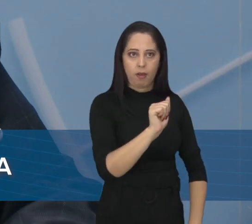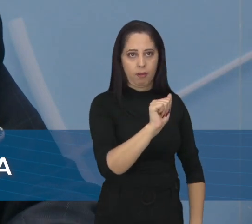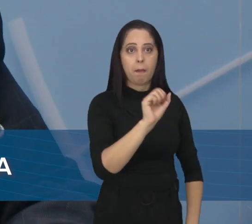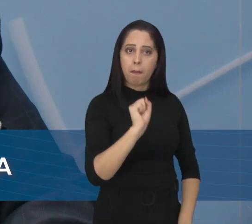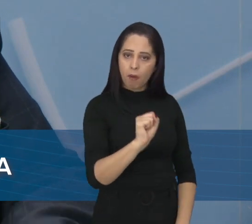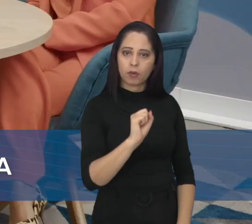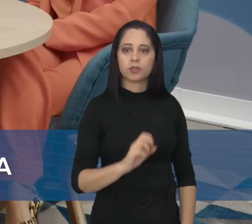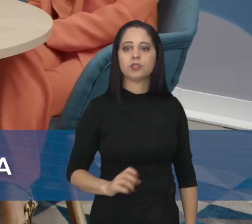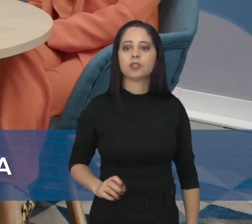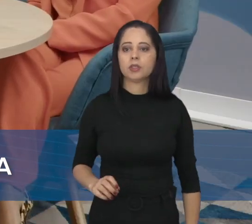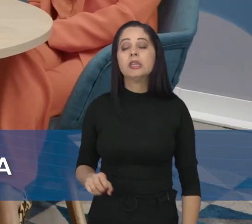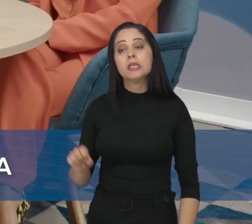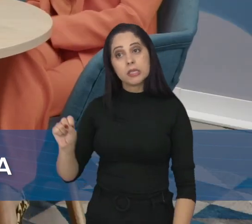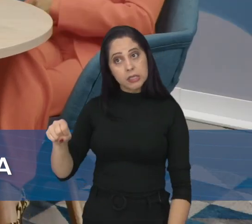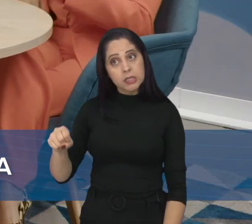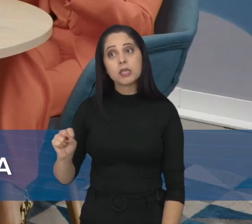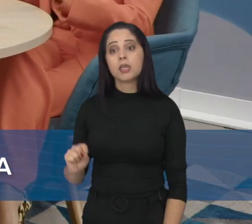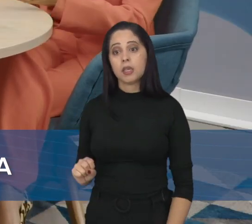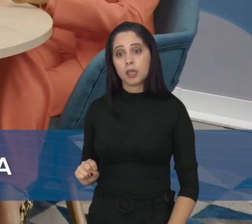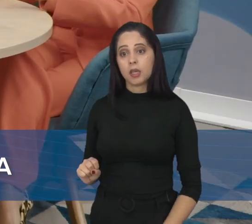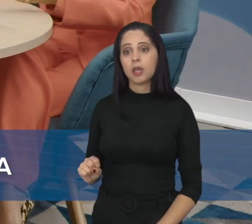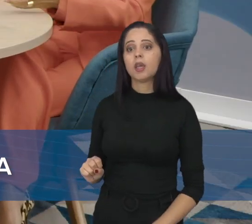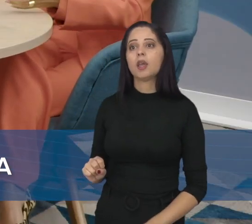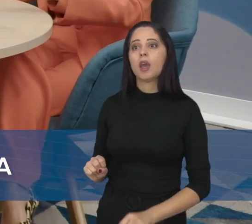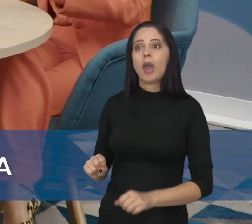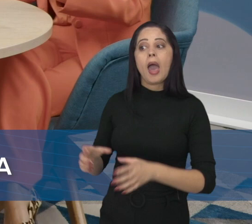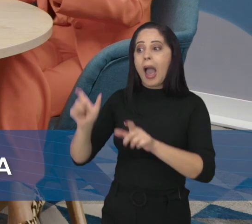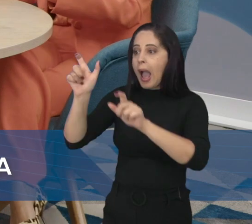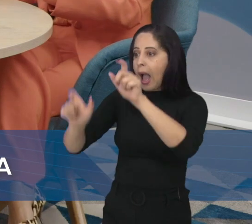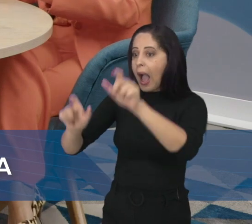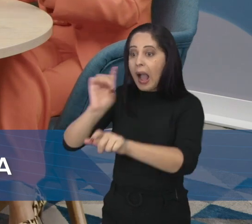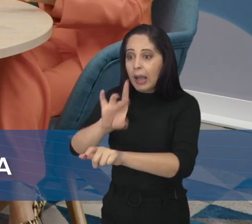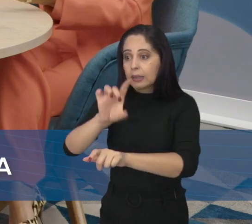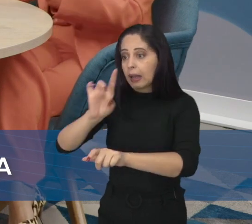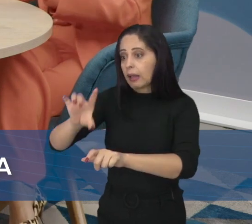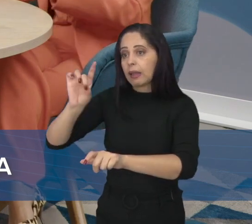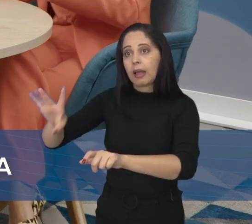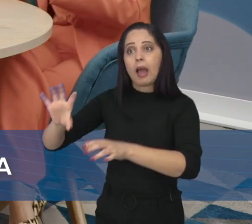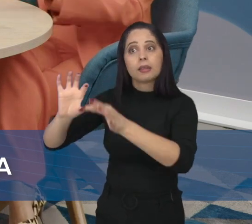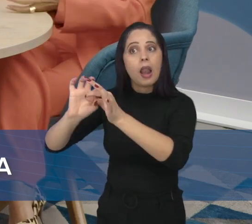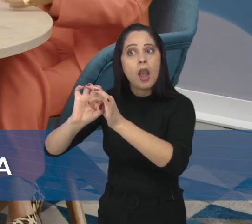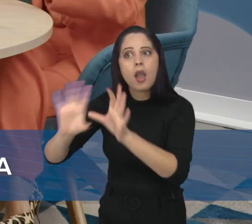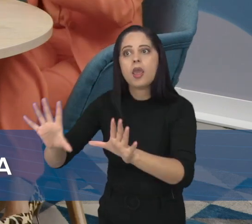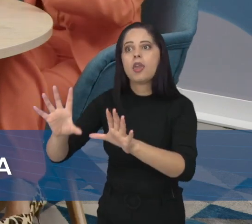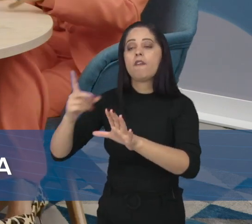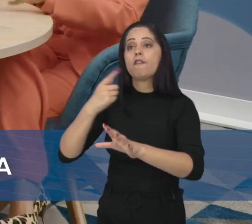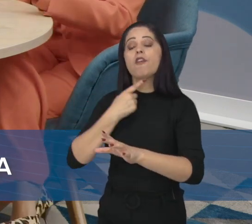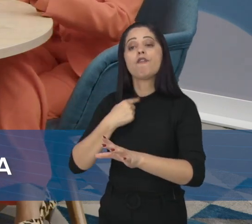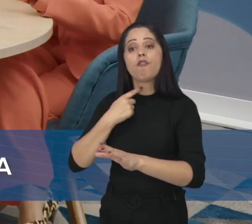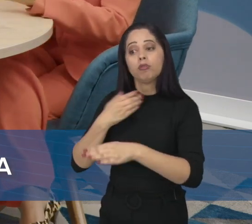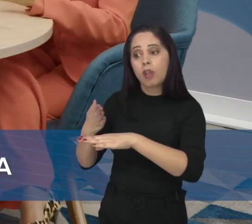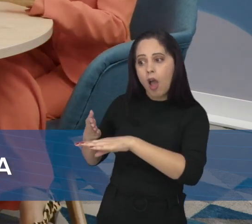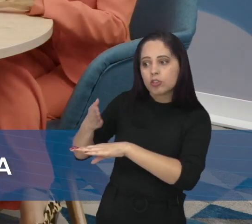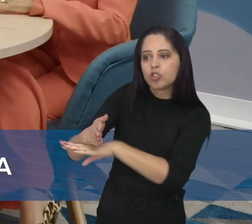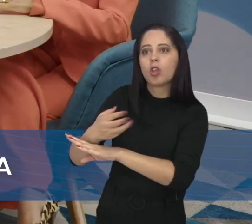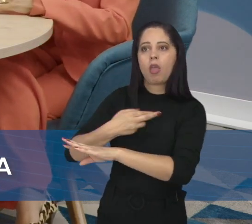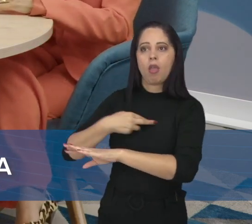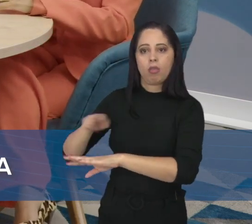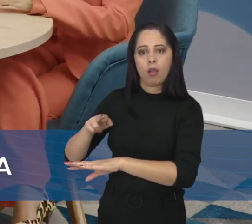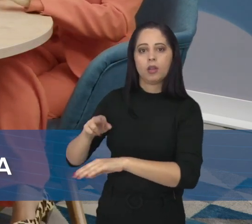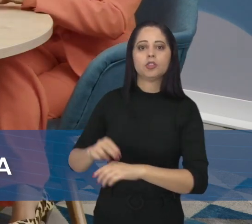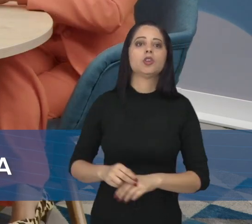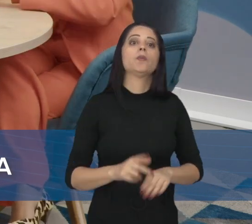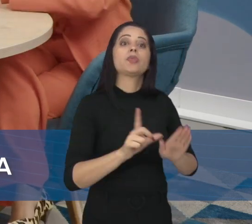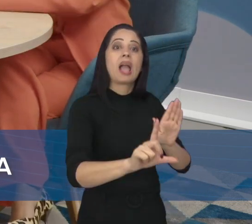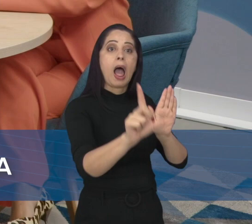Da forma lícita, né? Sim. É justo que cada um seja livre para realizar o que deseja, o que empenha, o que planeja dentro do seu próprio espaço. A